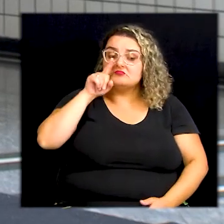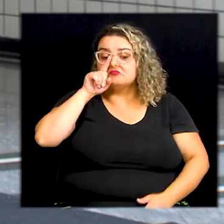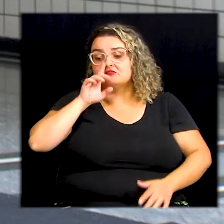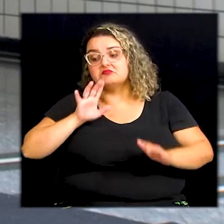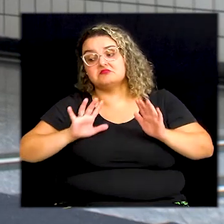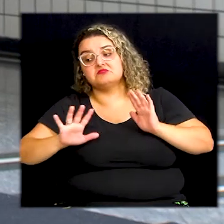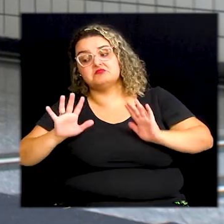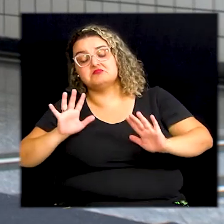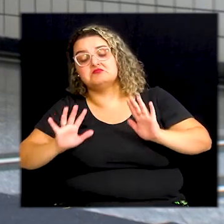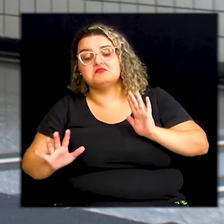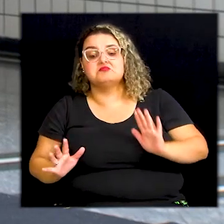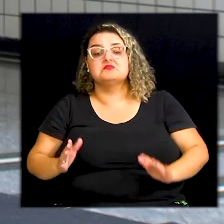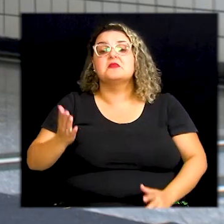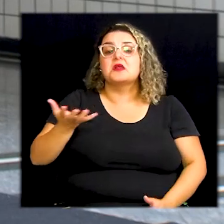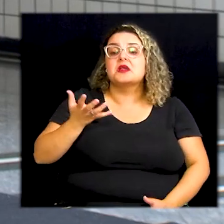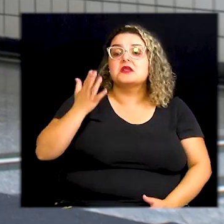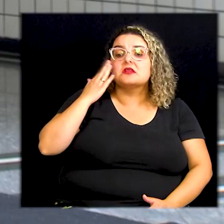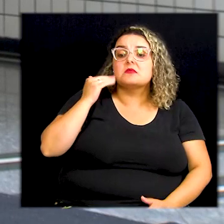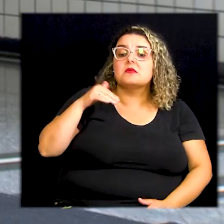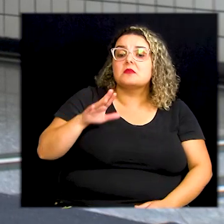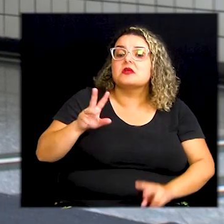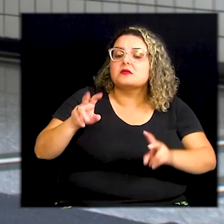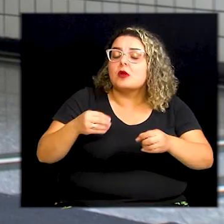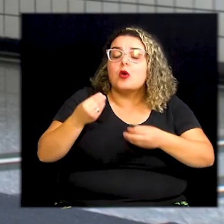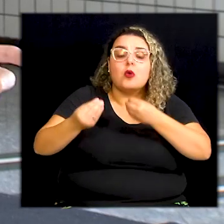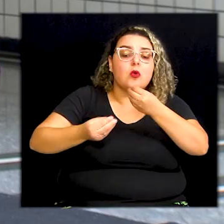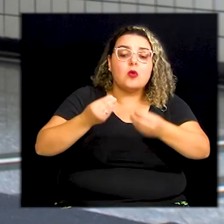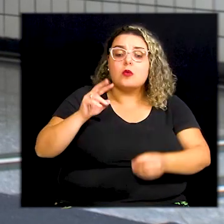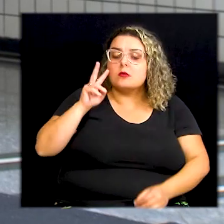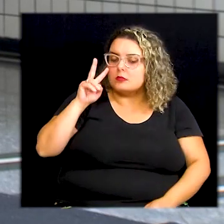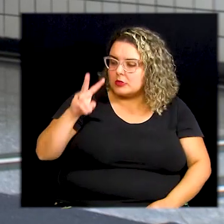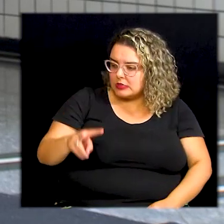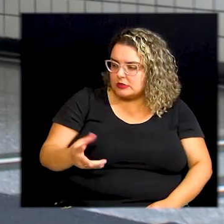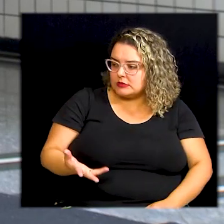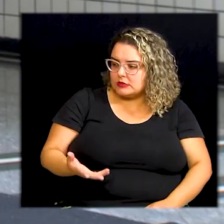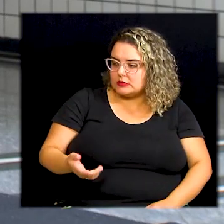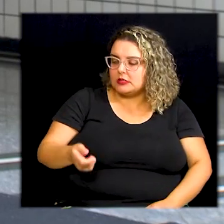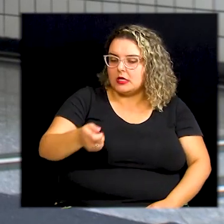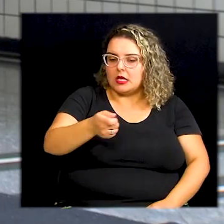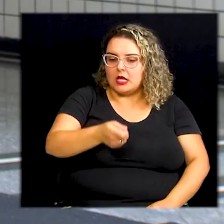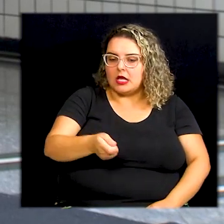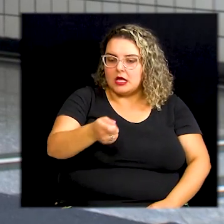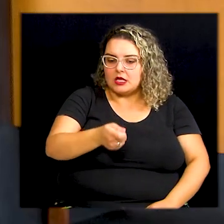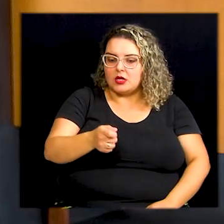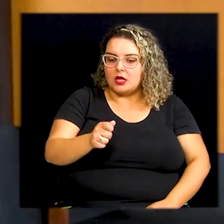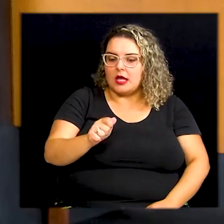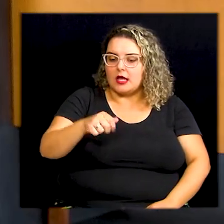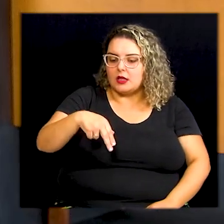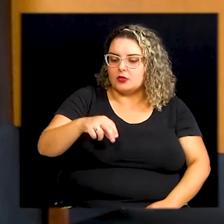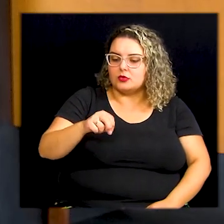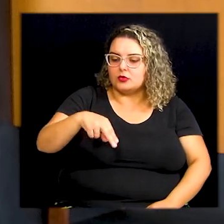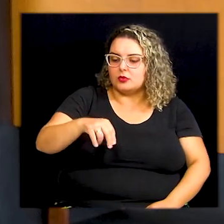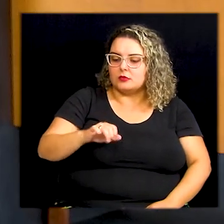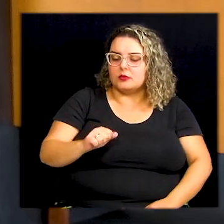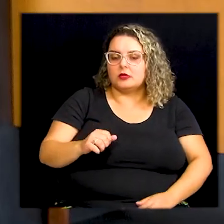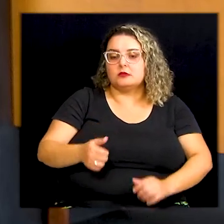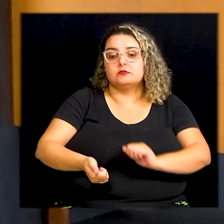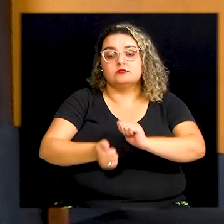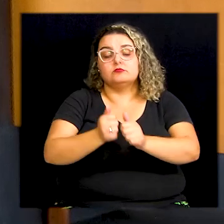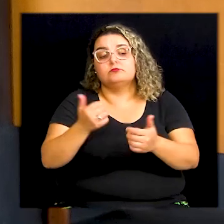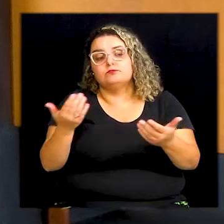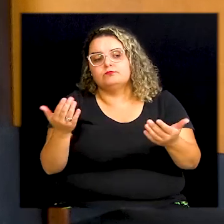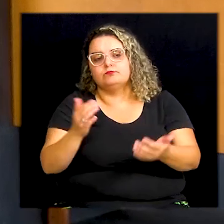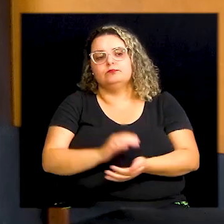atrás ainda, quer saber mais sobre este assunto? Você que é atleta, como é que você vê essa sociedade anônima do futebol? Cara, eu